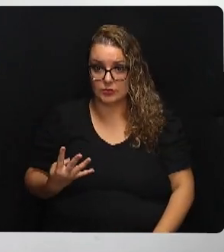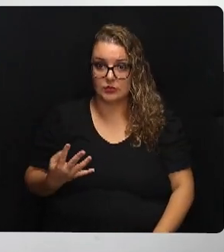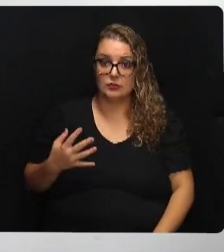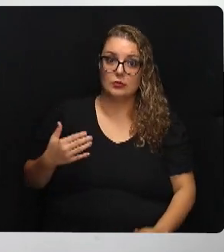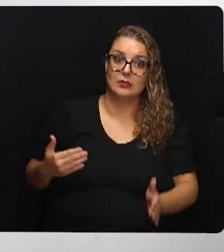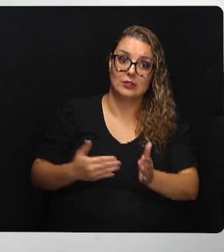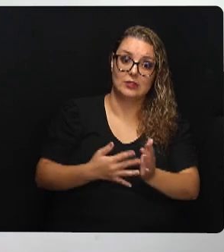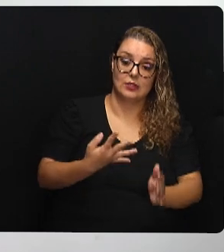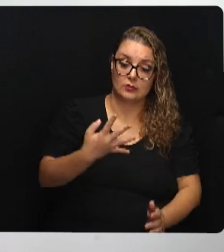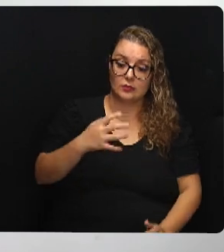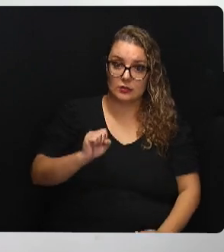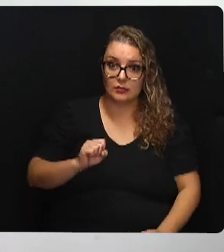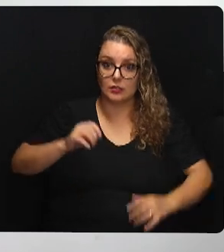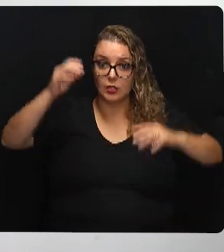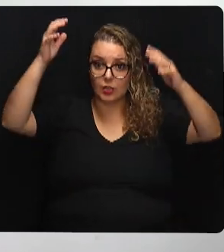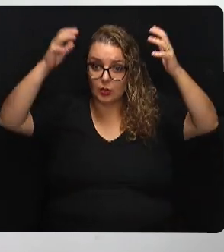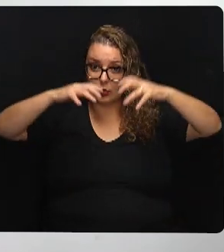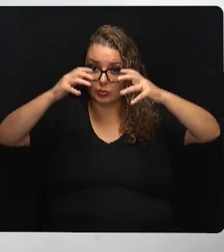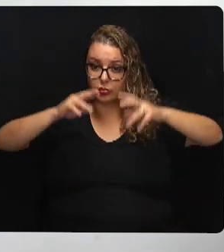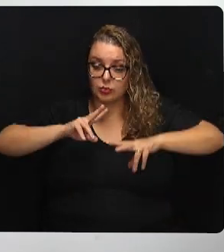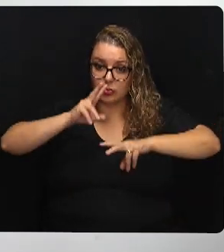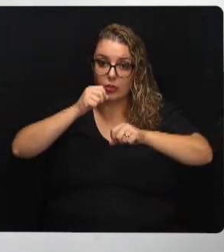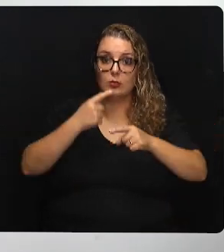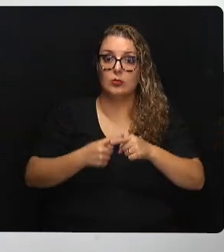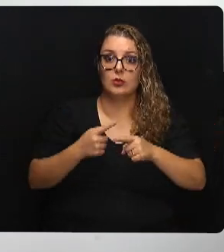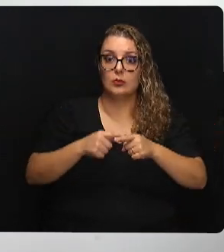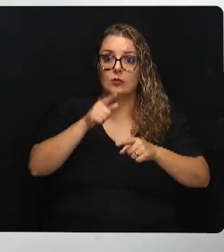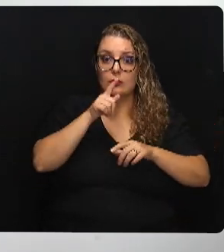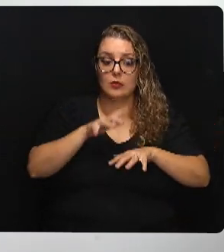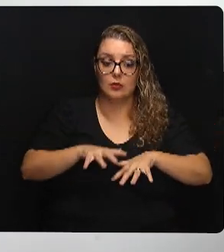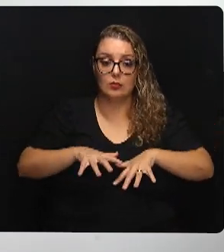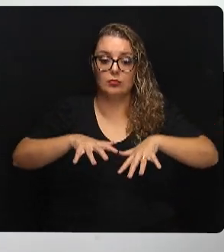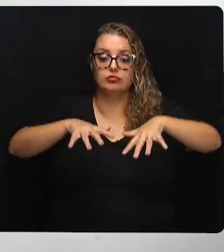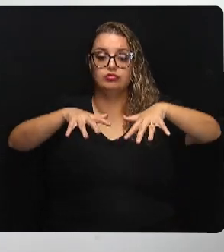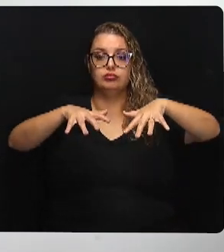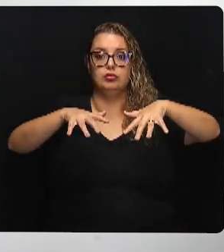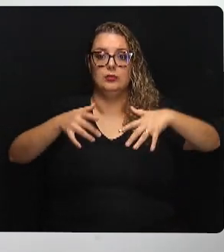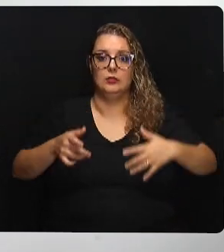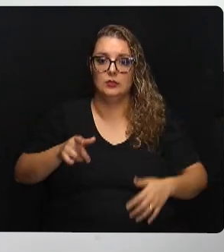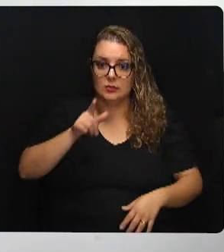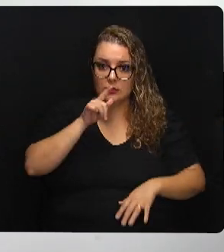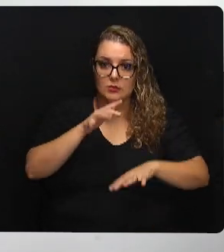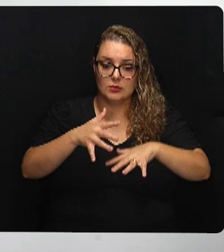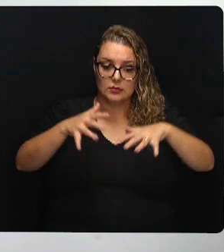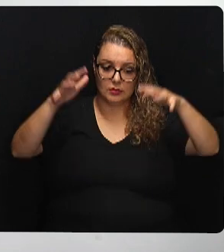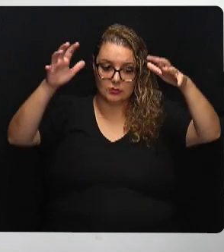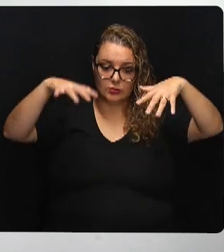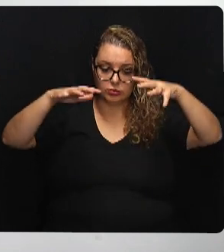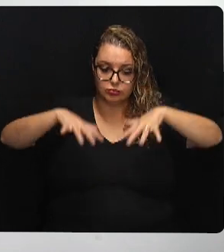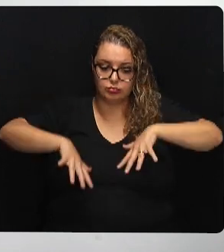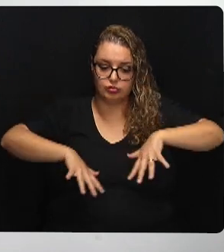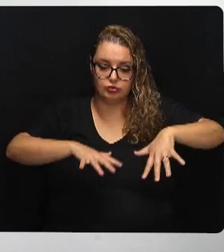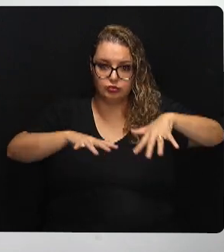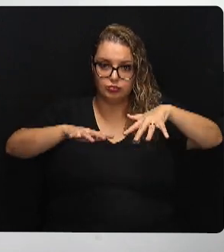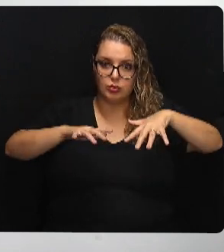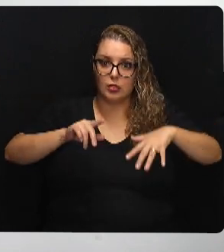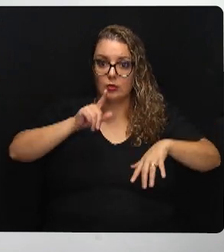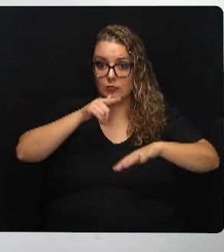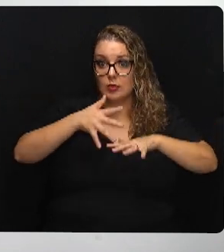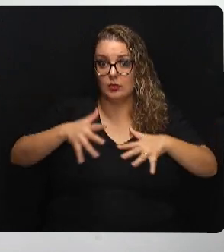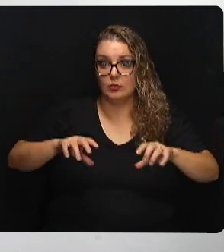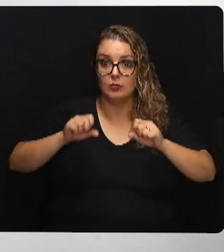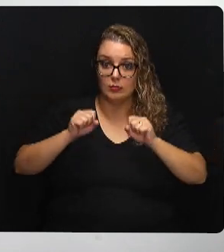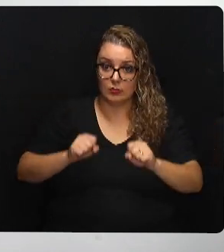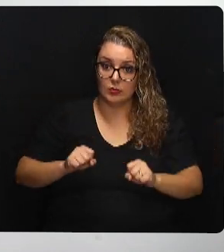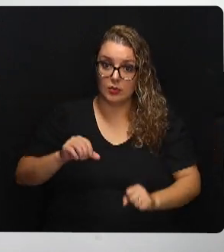após chuvas intensas. Por quê? Porque a gente aumenta o volume de água, né, das chuvas e